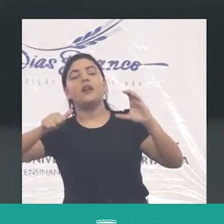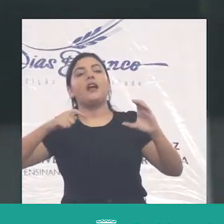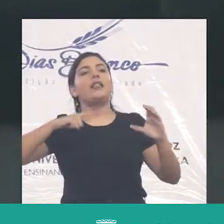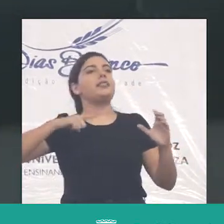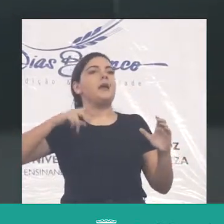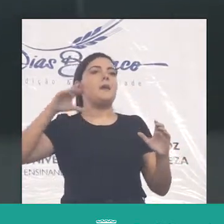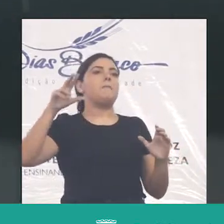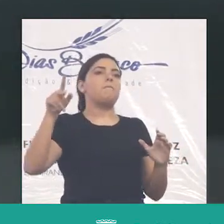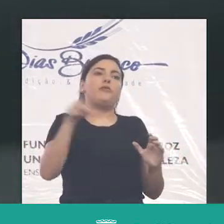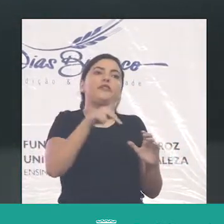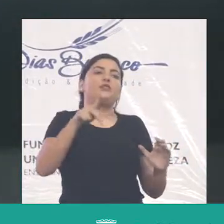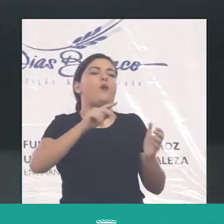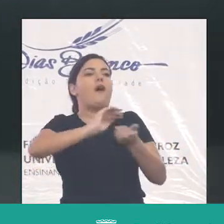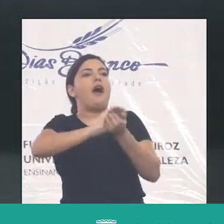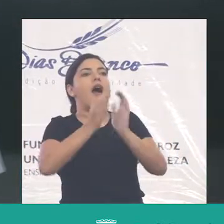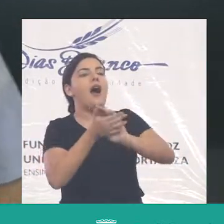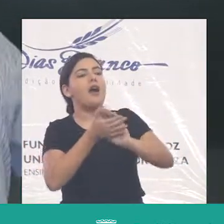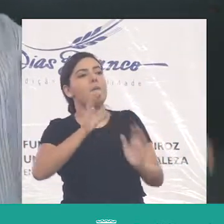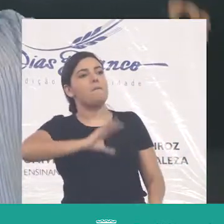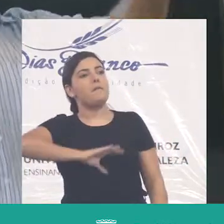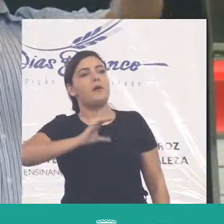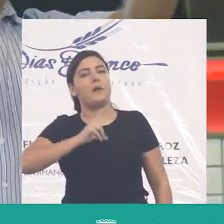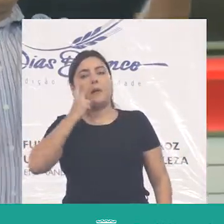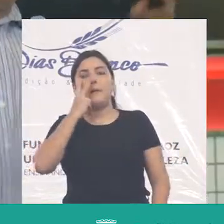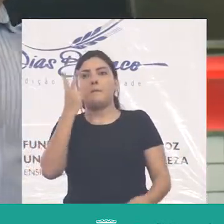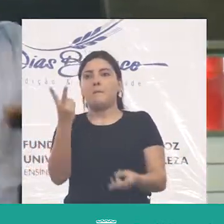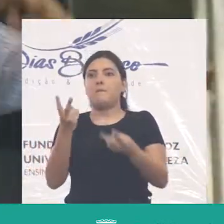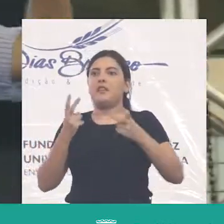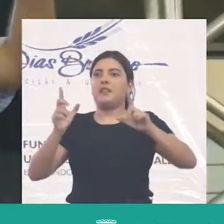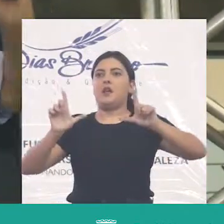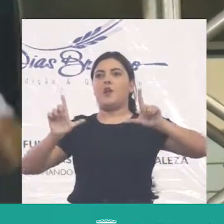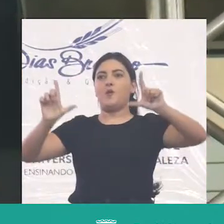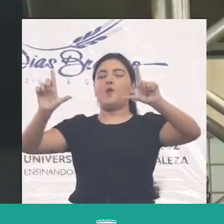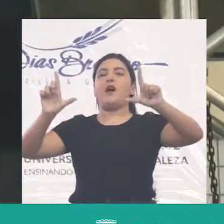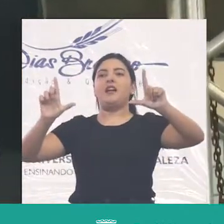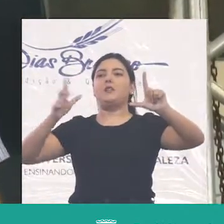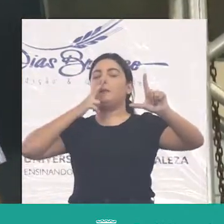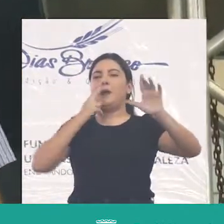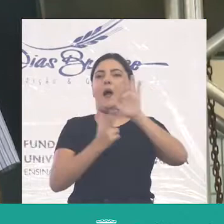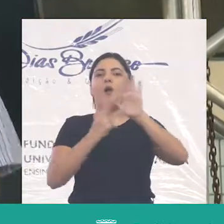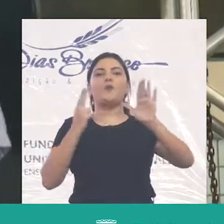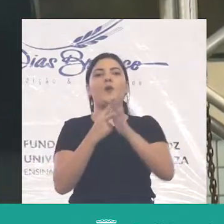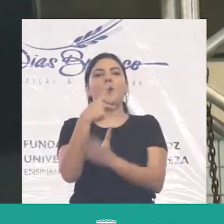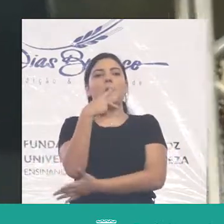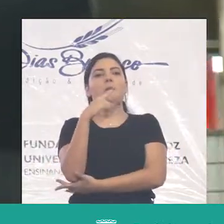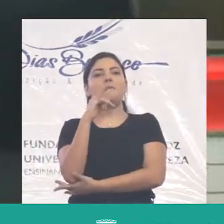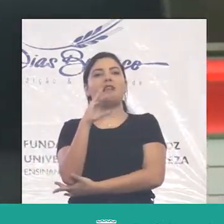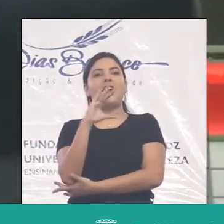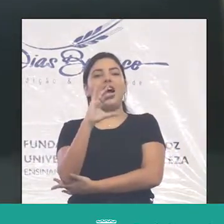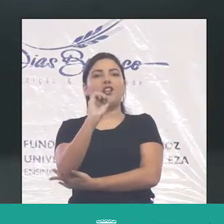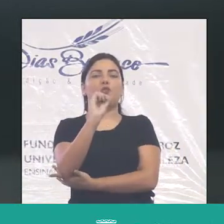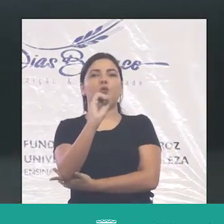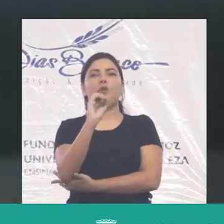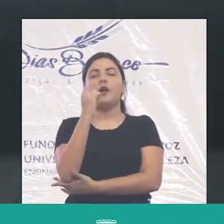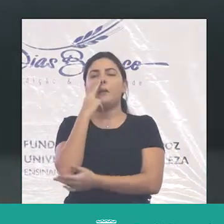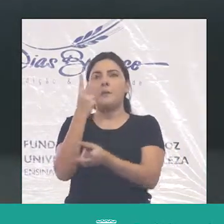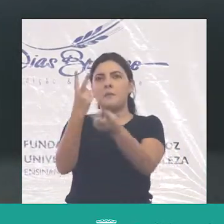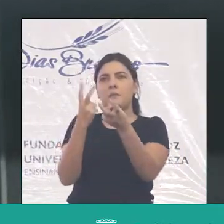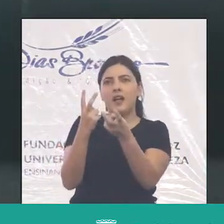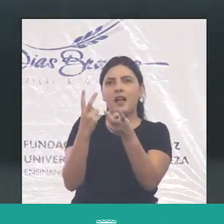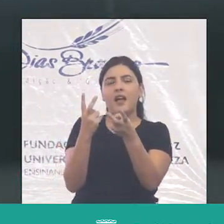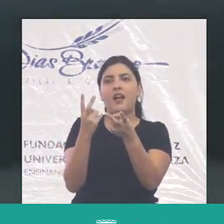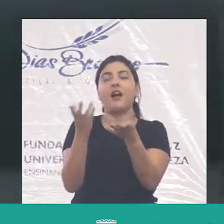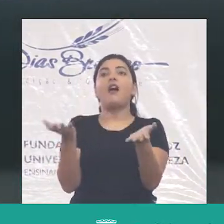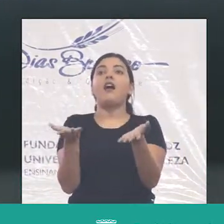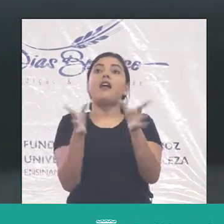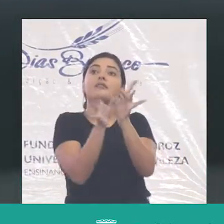de português aí, fala para você olhar para um quadro de Picasso e enxergar alguma coisa ali, Aqui você vai ter que olhar e enxergar esses detalhes